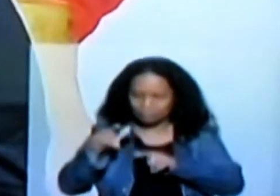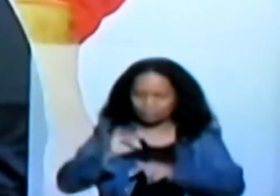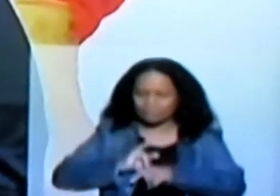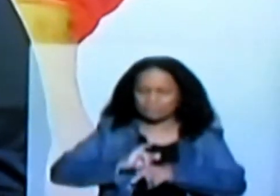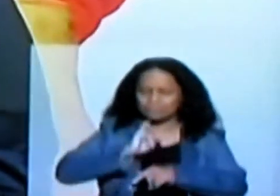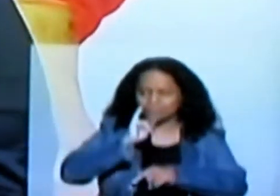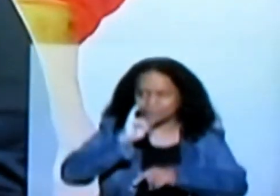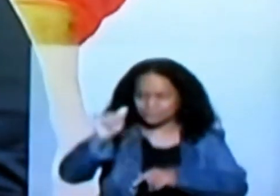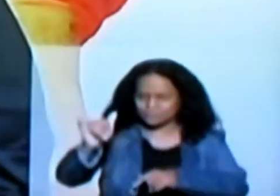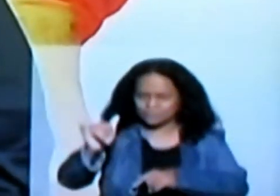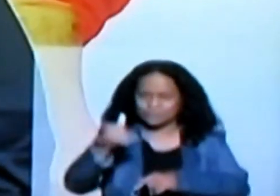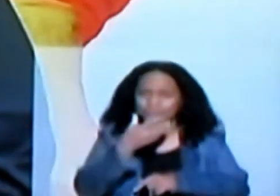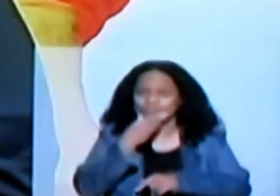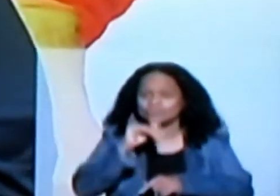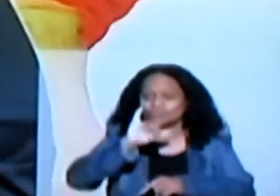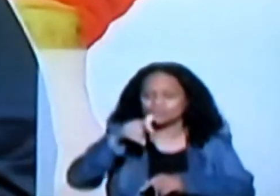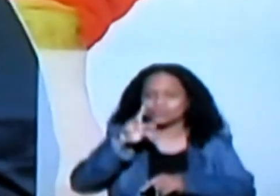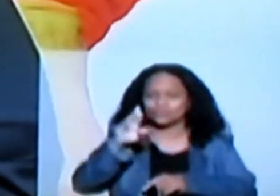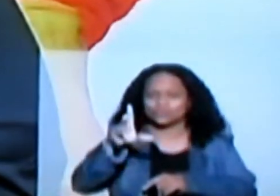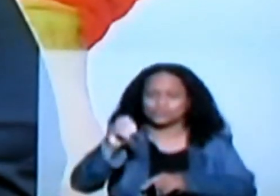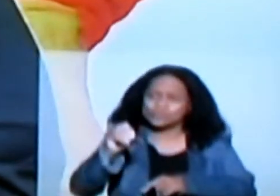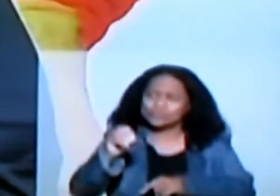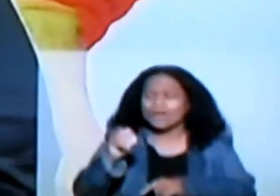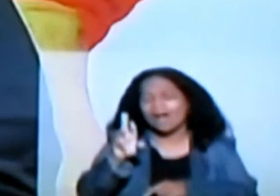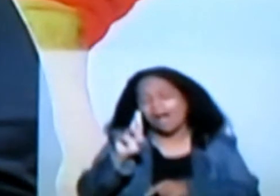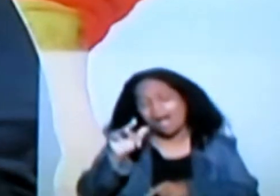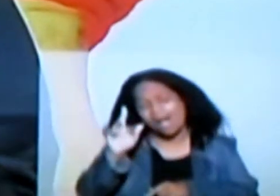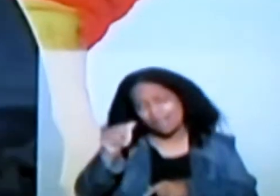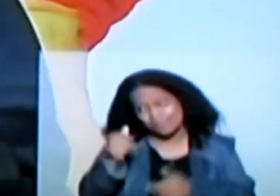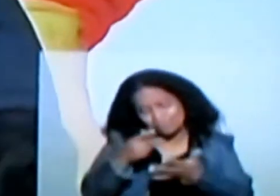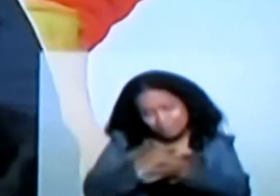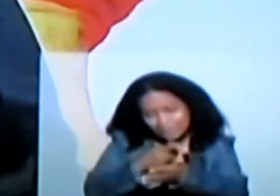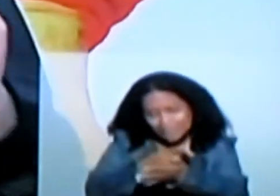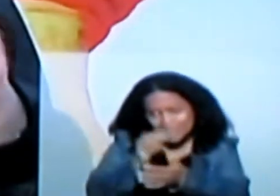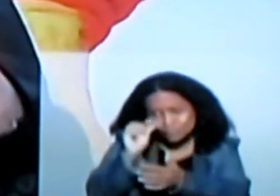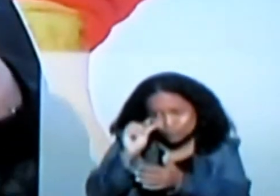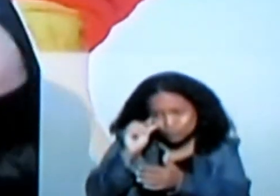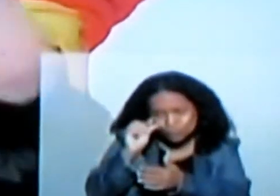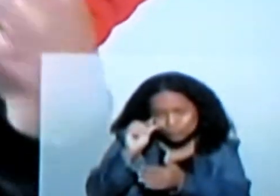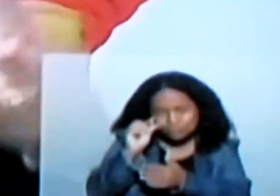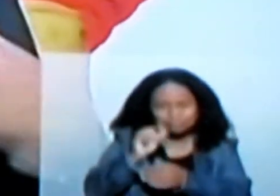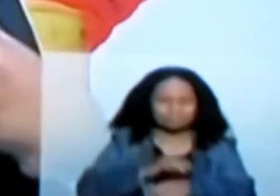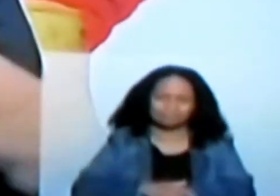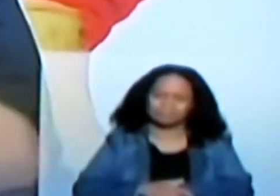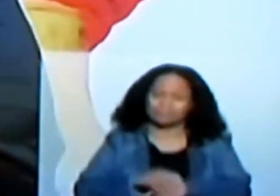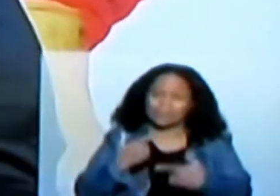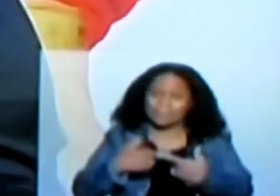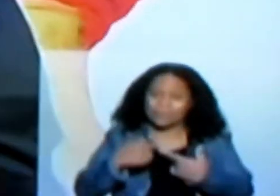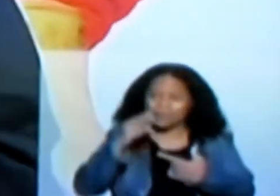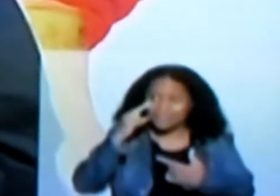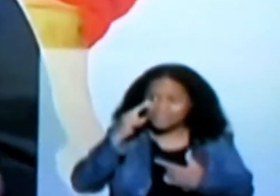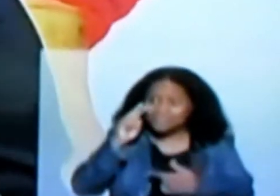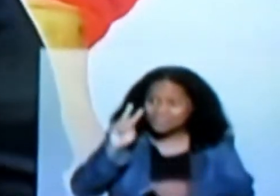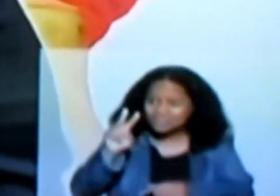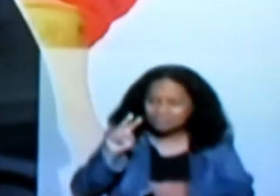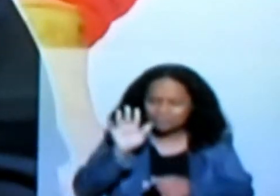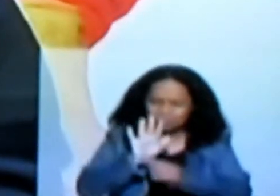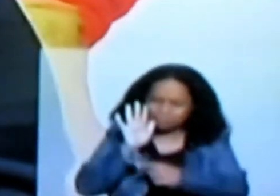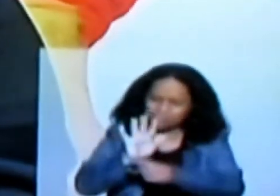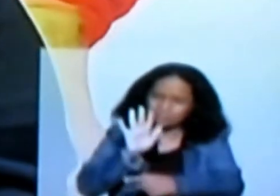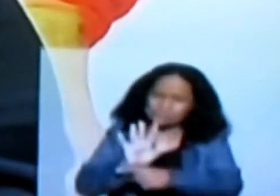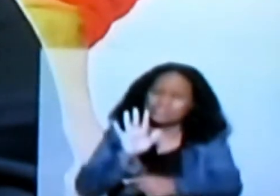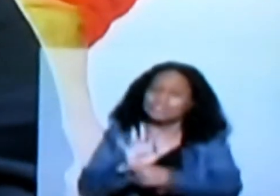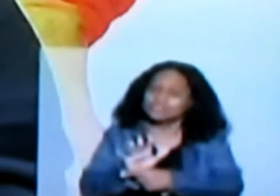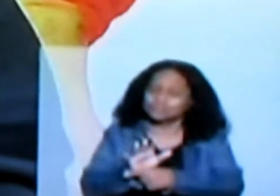lá trabalhando, subi uma notificação, que era do Júlio, que é nosso amigo, falando, Rafa, tem um errinho no, na publicação. É. Eles me acompanham,